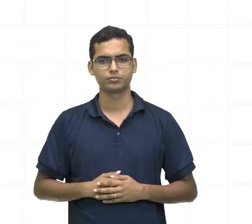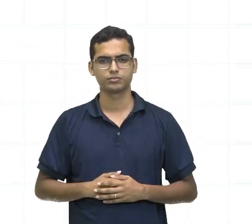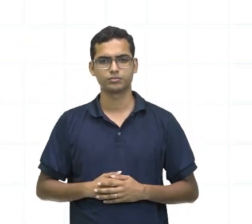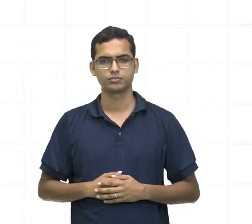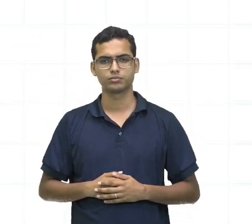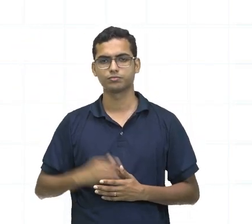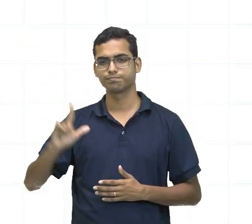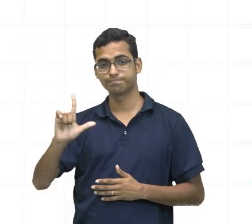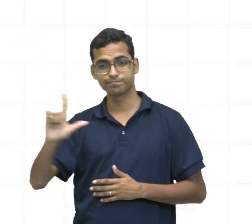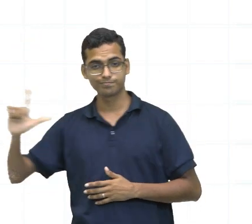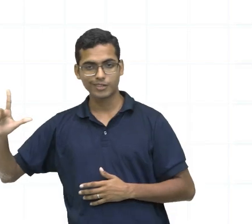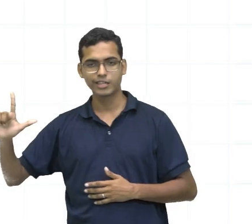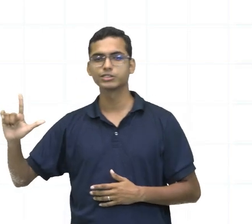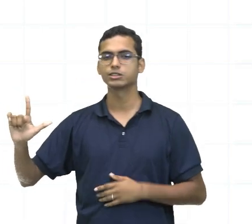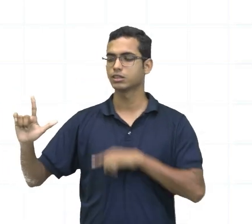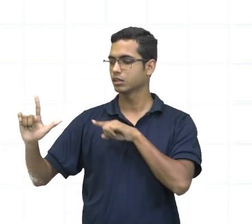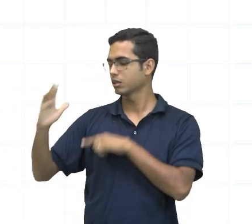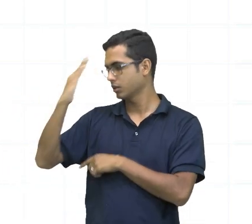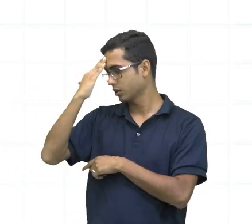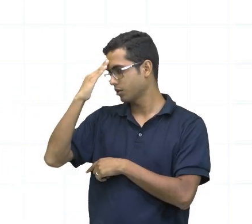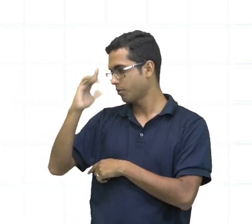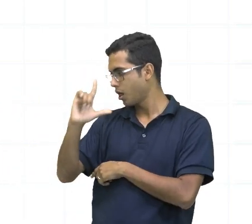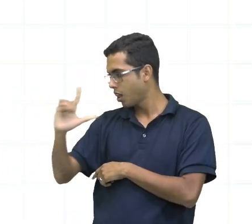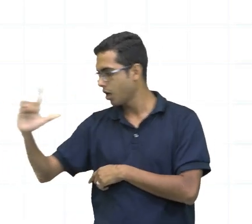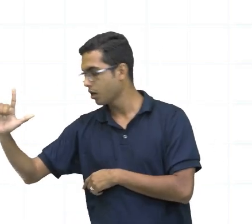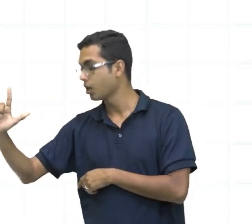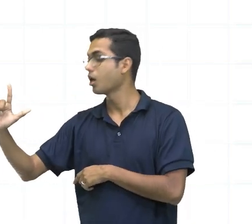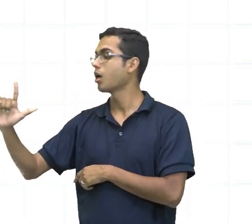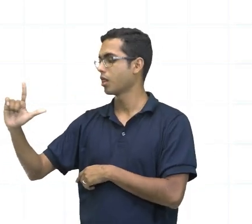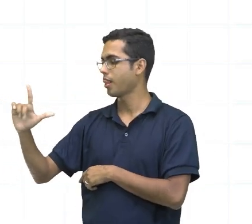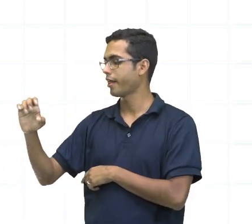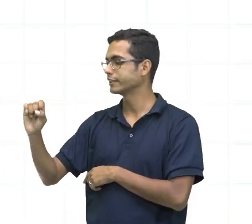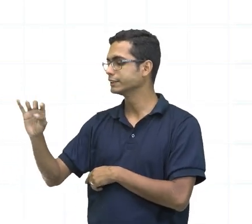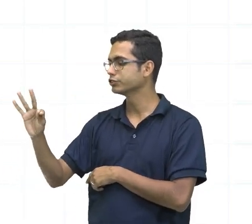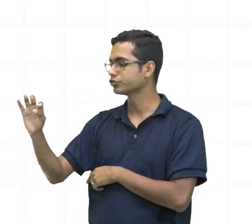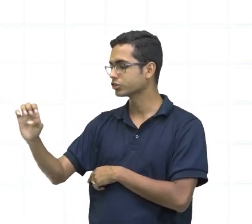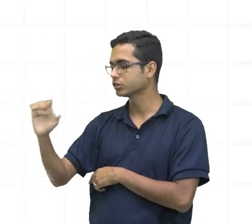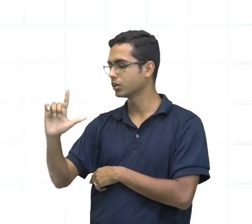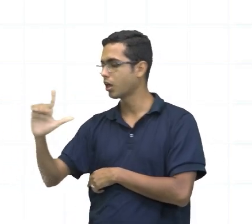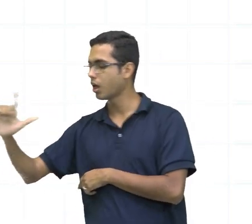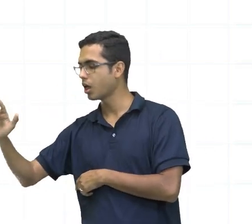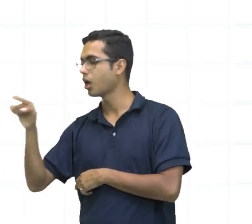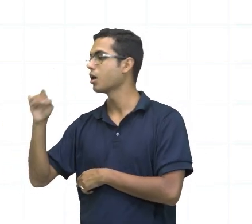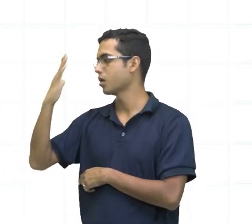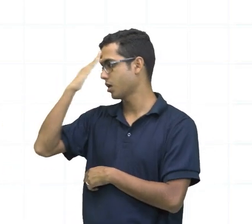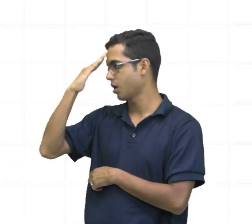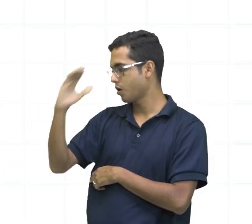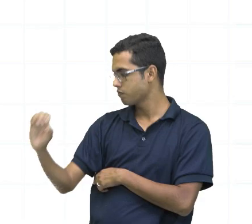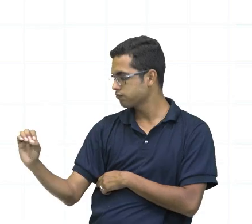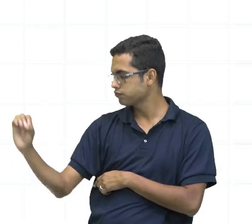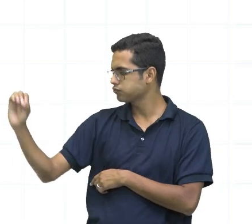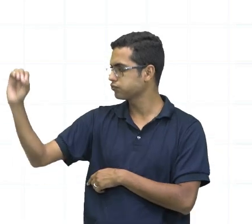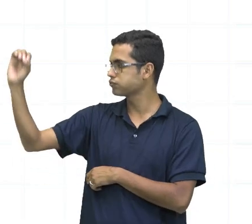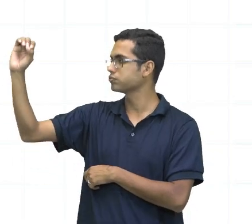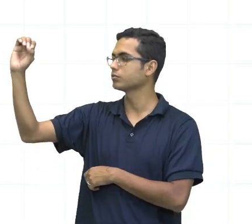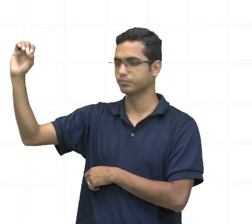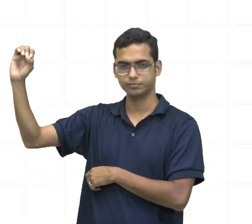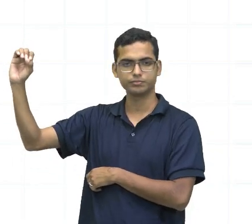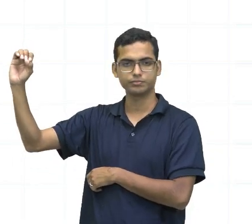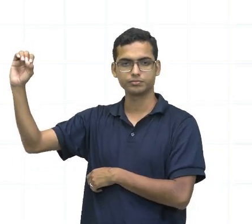leste, tá? Então, aponta seu braço direito para onde o sol nasce, ali vai ser o leste. Aí o segundo